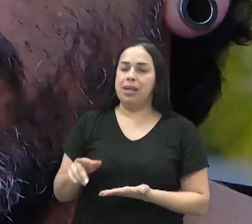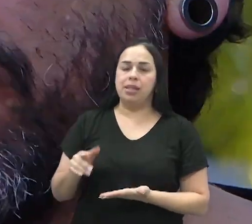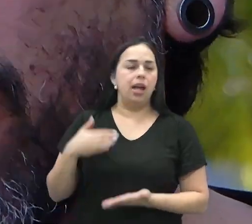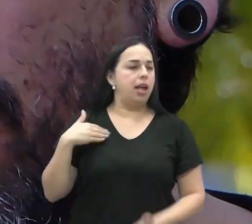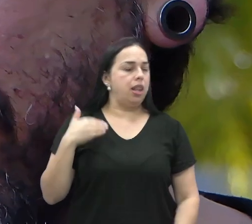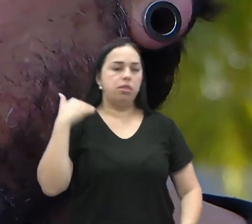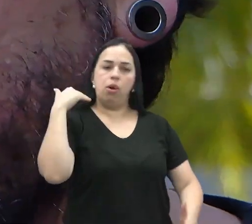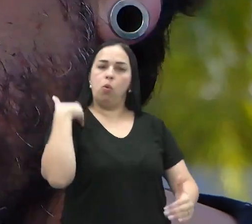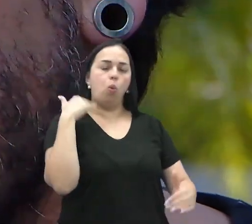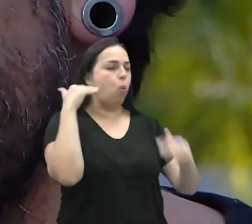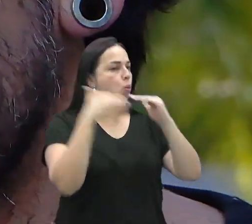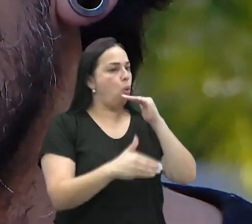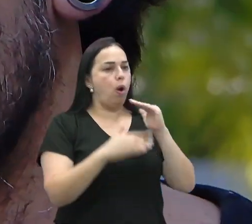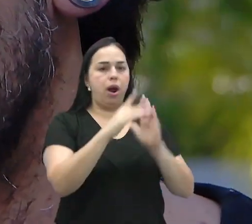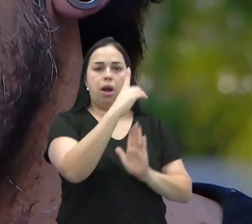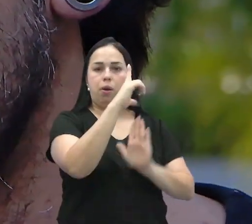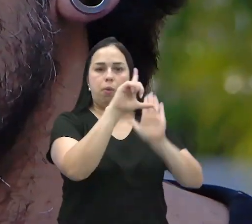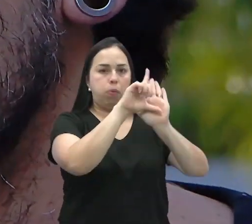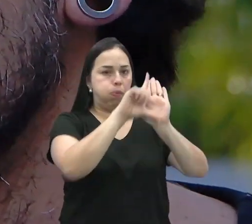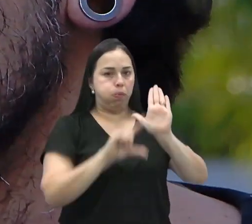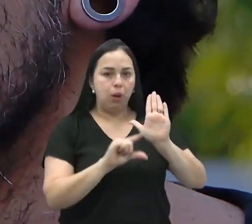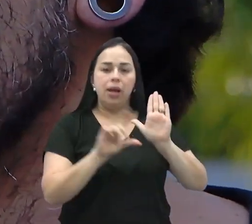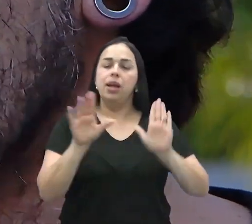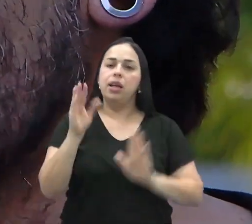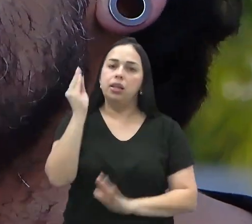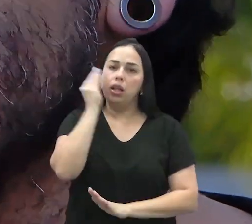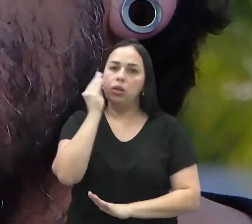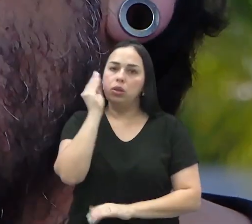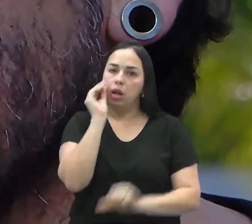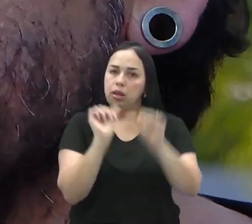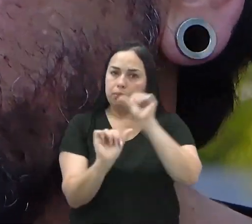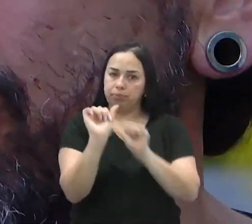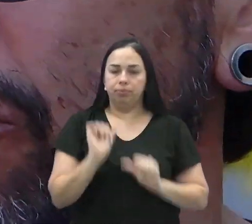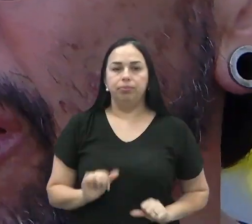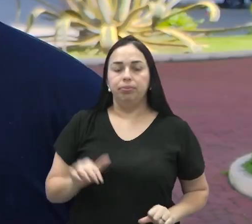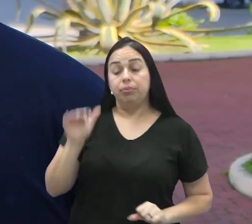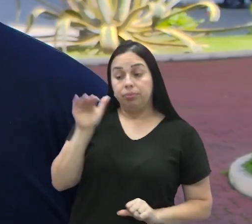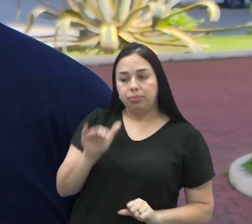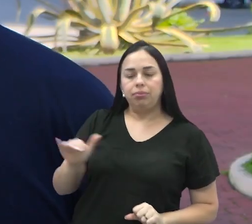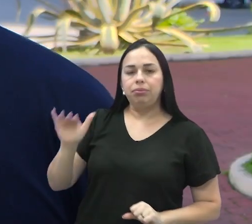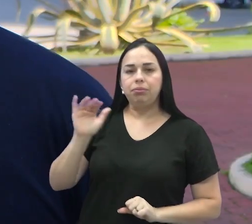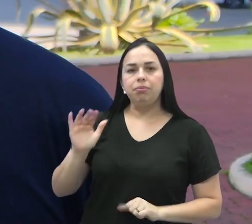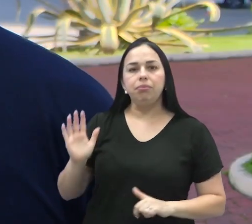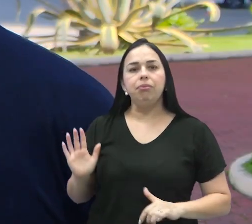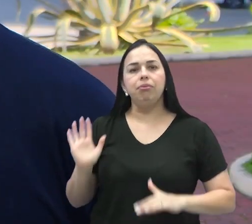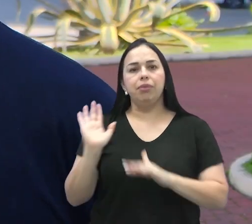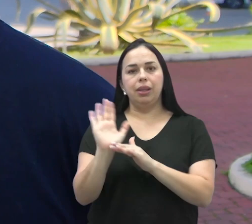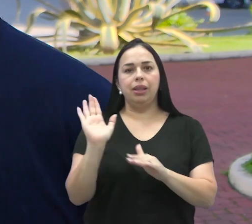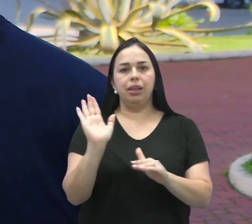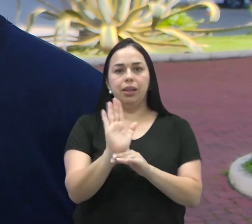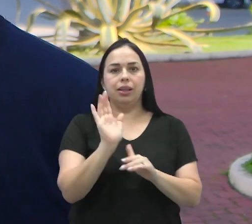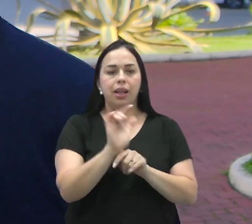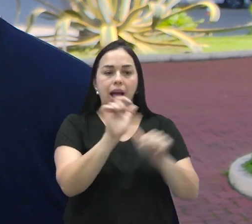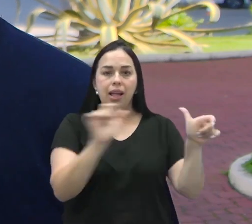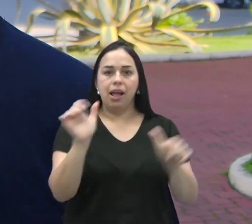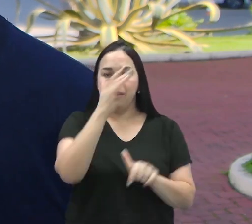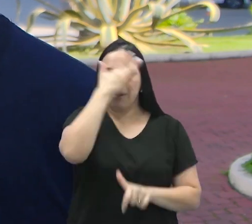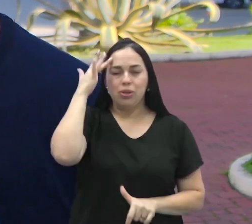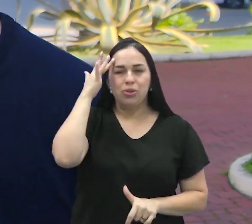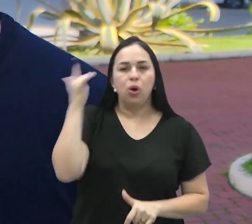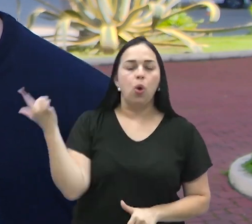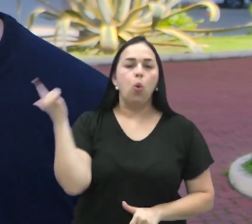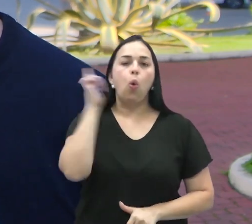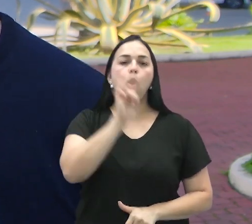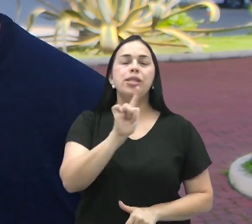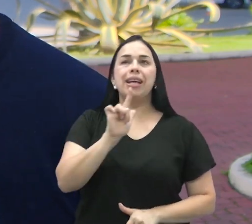aqui, eles não são a favor da redução e procuraram amenizar esse corte. As humanidades, elas contribuem para que